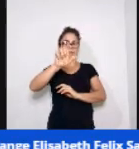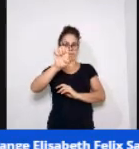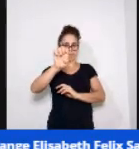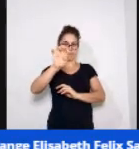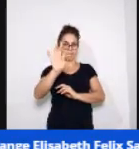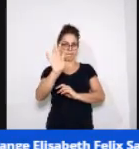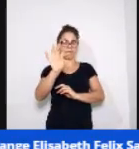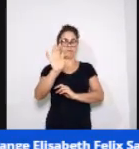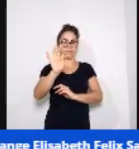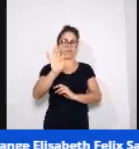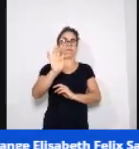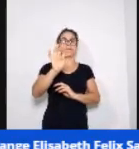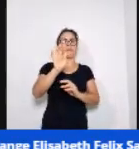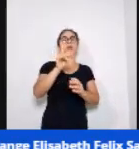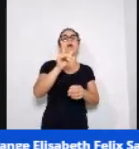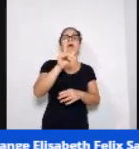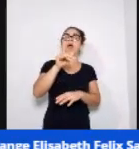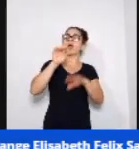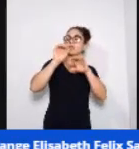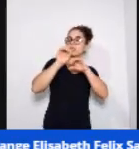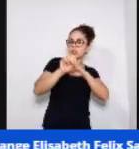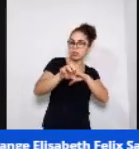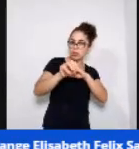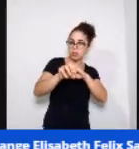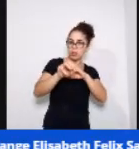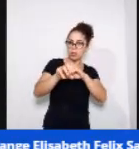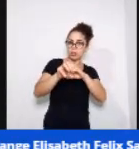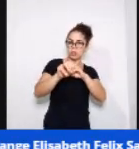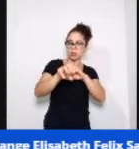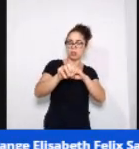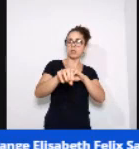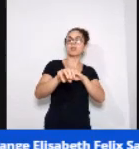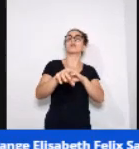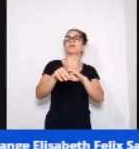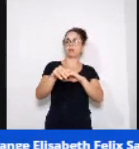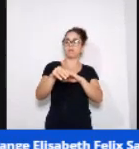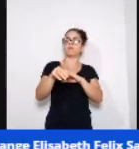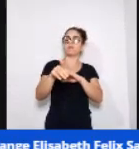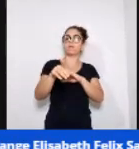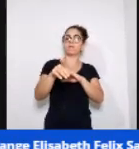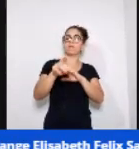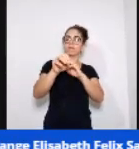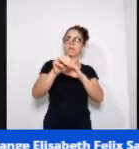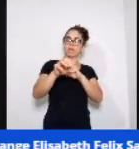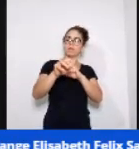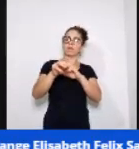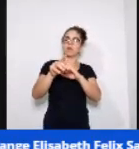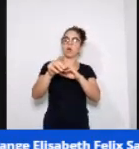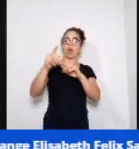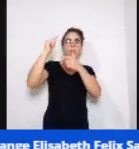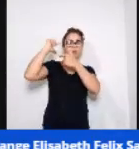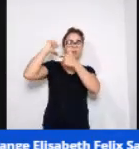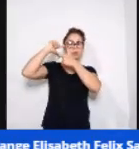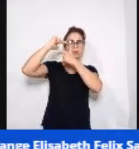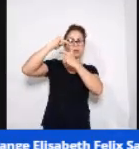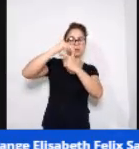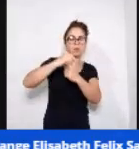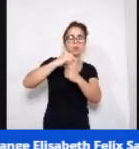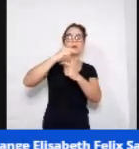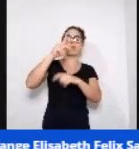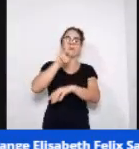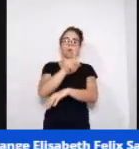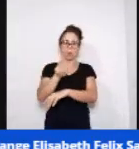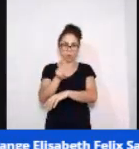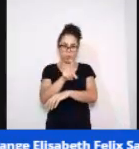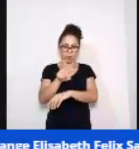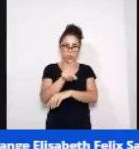ensino passivo, que é aquele modelo, né, de ensino que eu acabei de falar para vocês, tradicionalista, em que o professor ensina